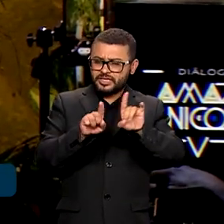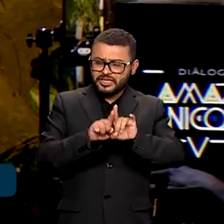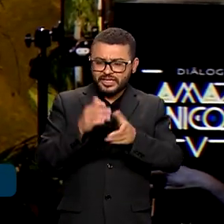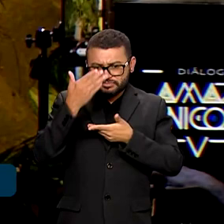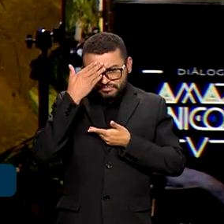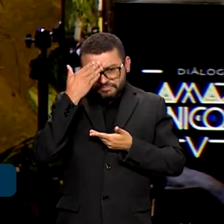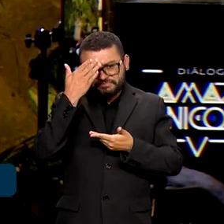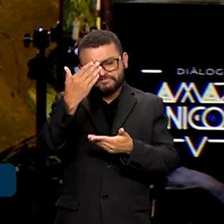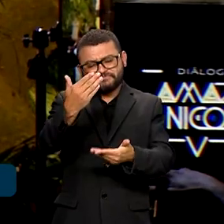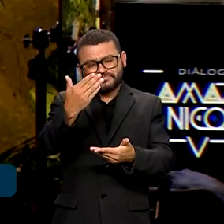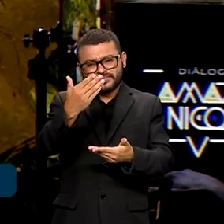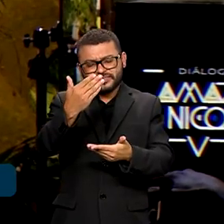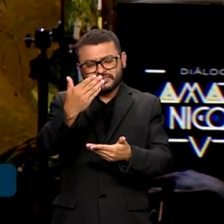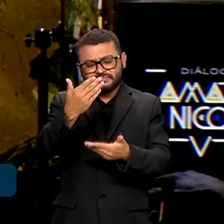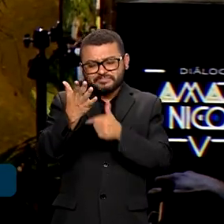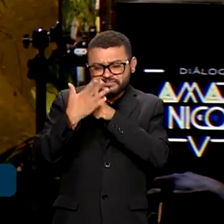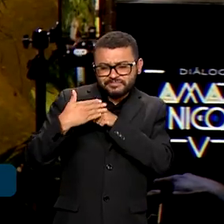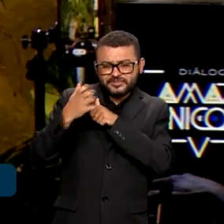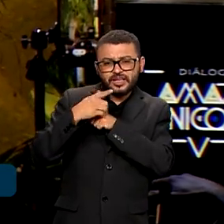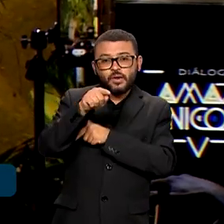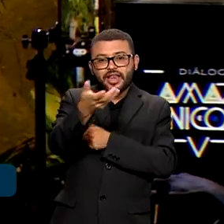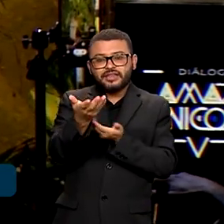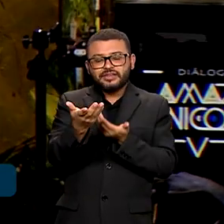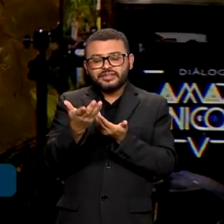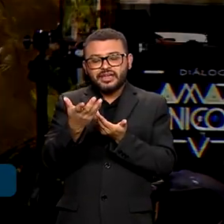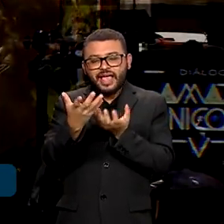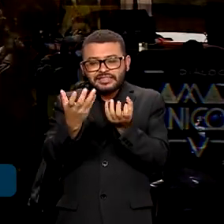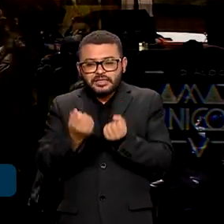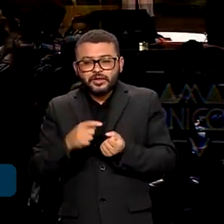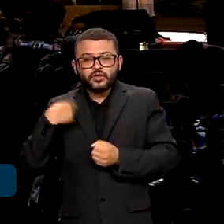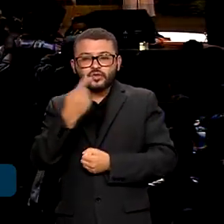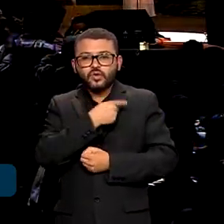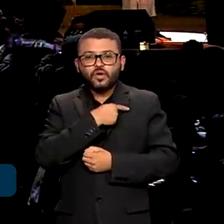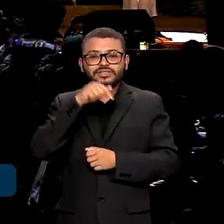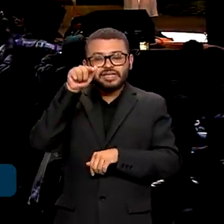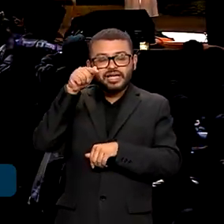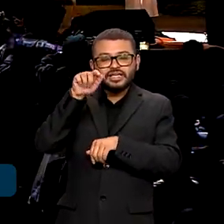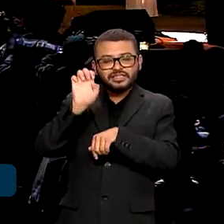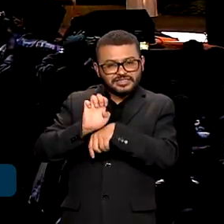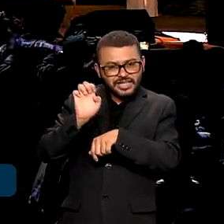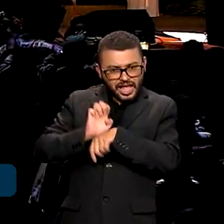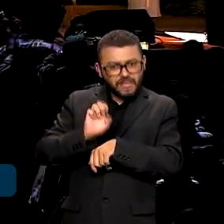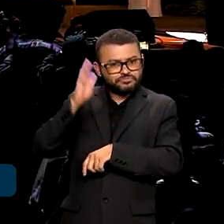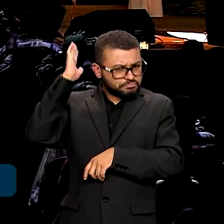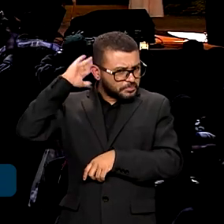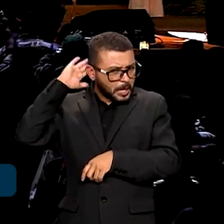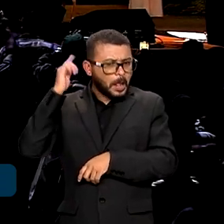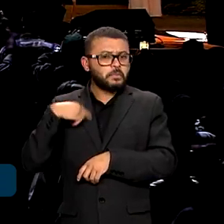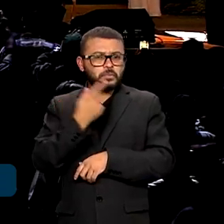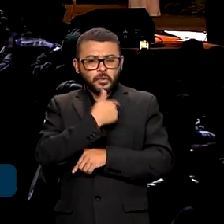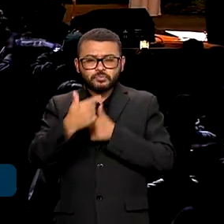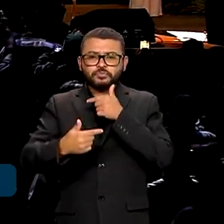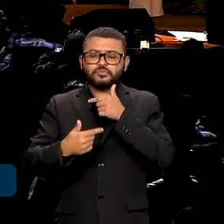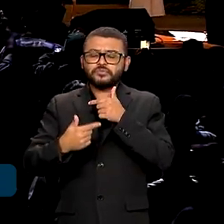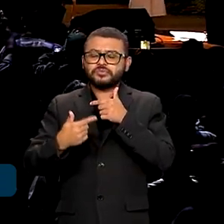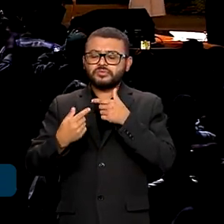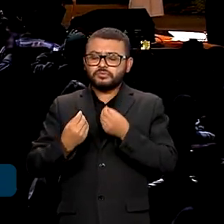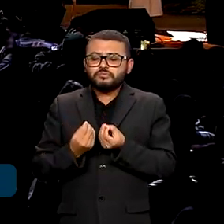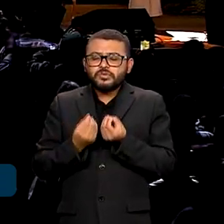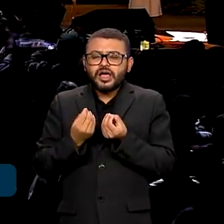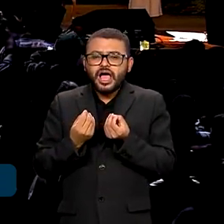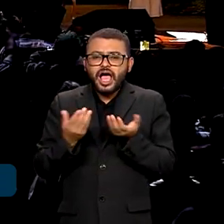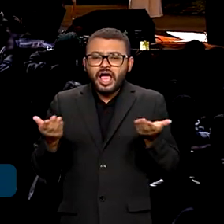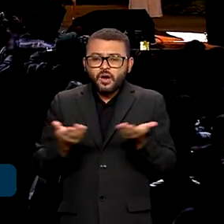agradeço por generosamente nos receber em seu estado e de nos propiciar